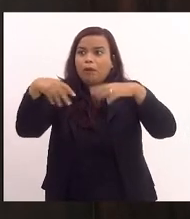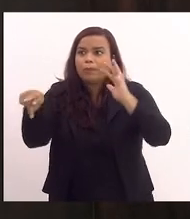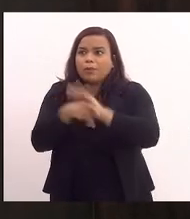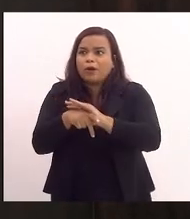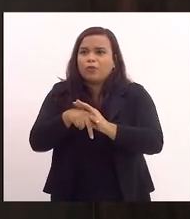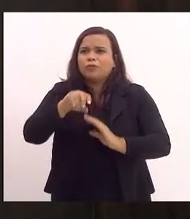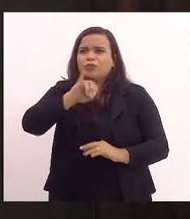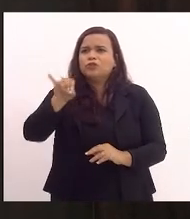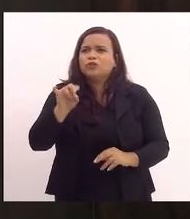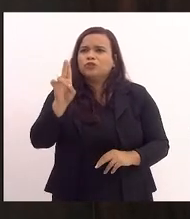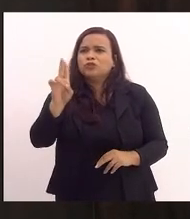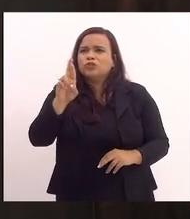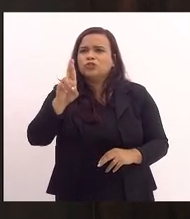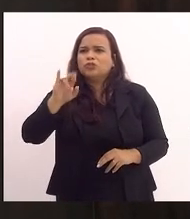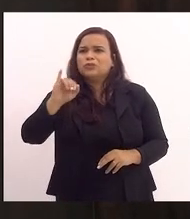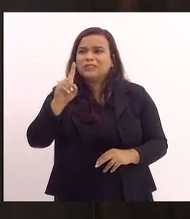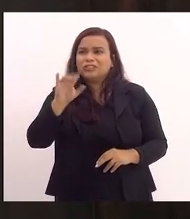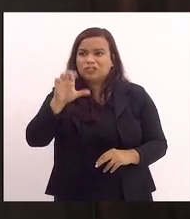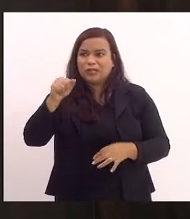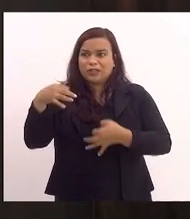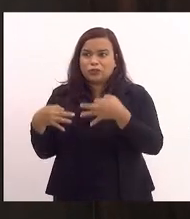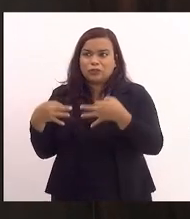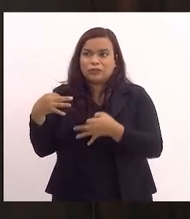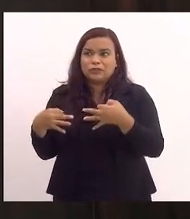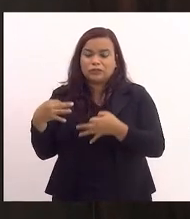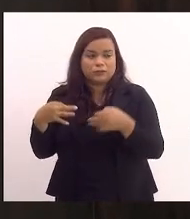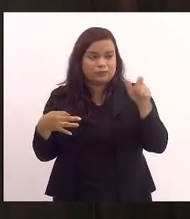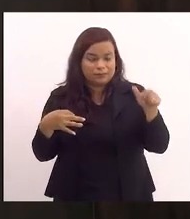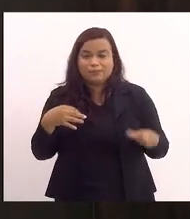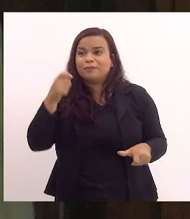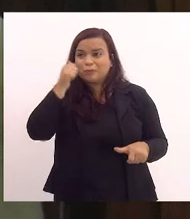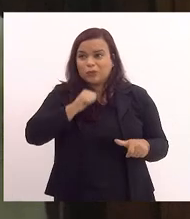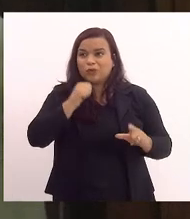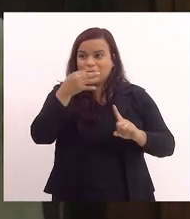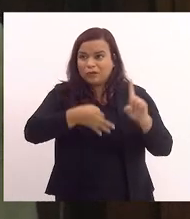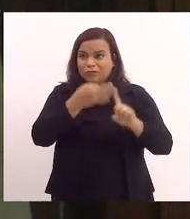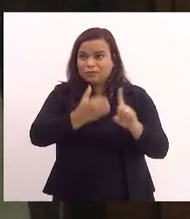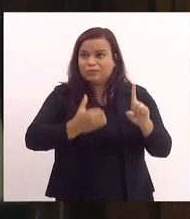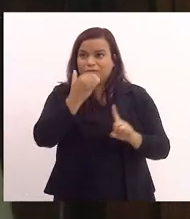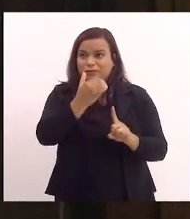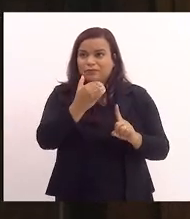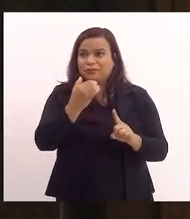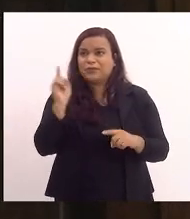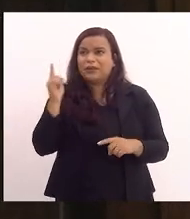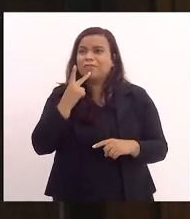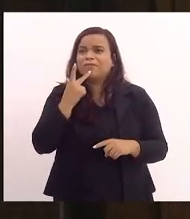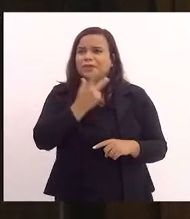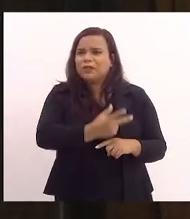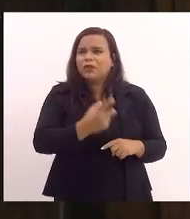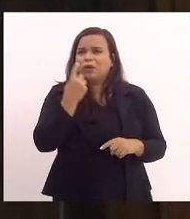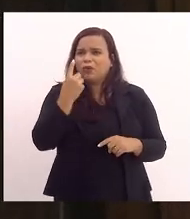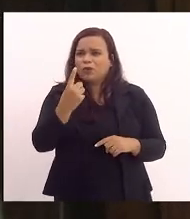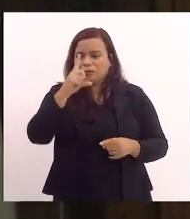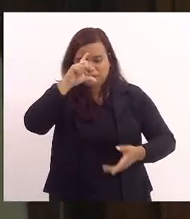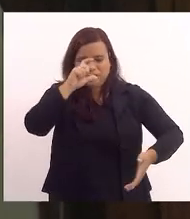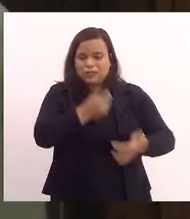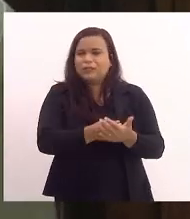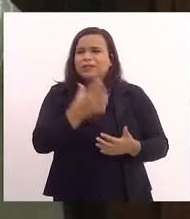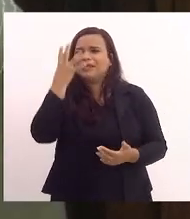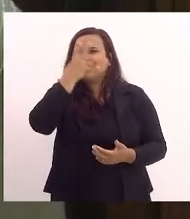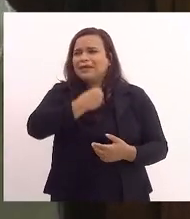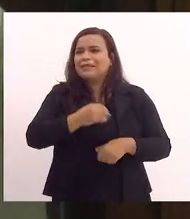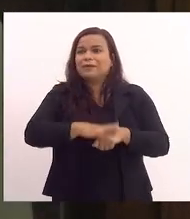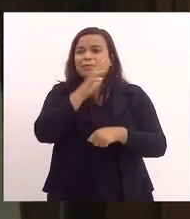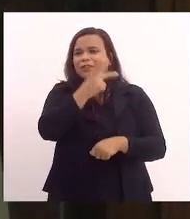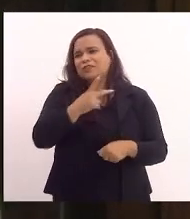caso, e ela compartilhou para mim que foi um dos votos mais lindos que ela deu na vida dela. E ela